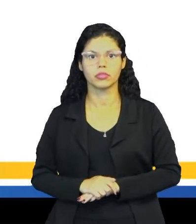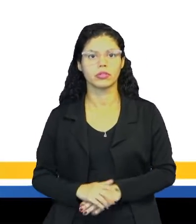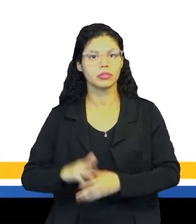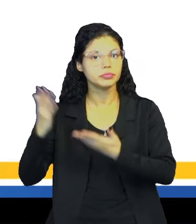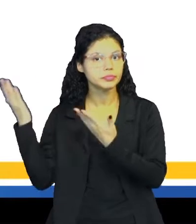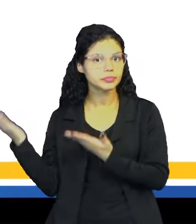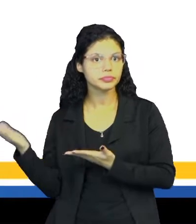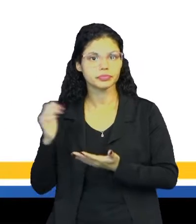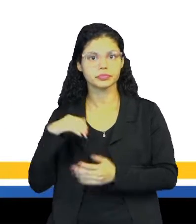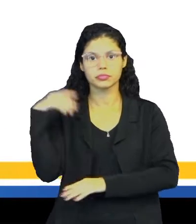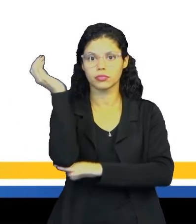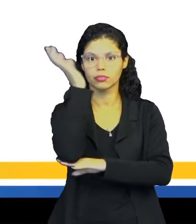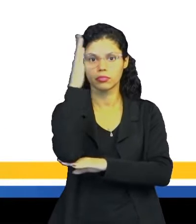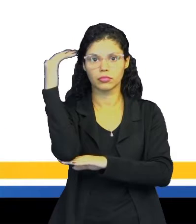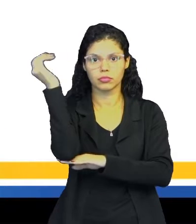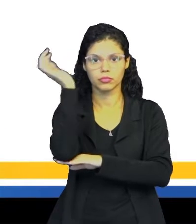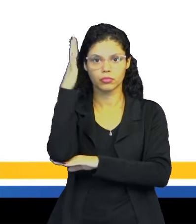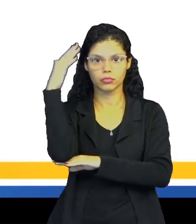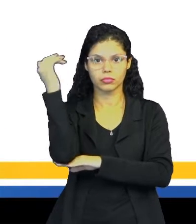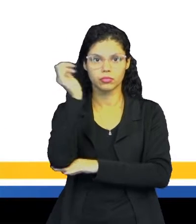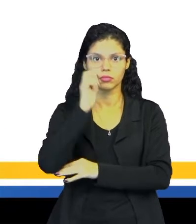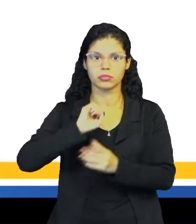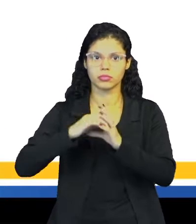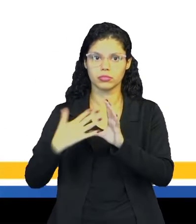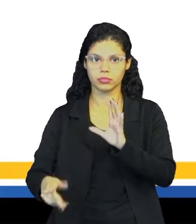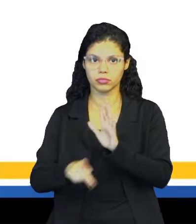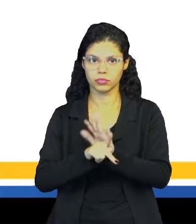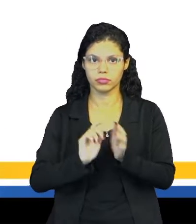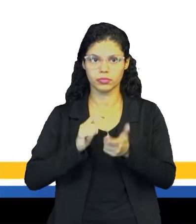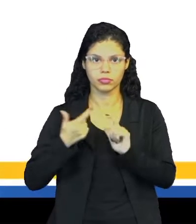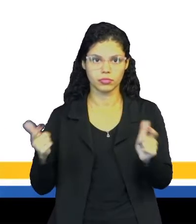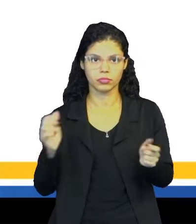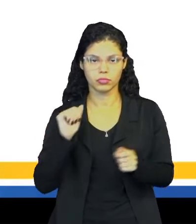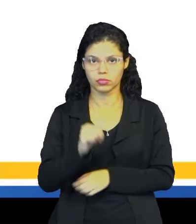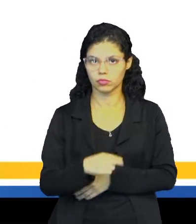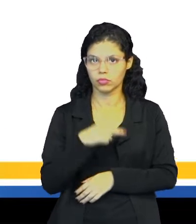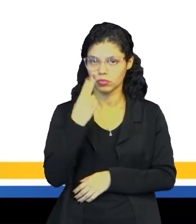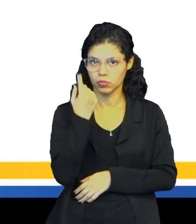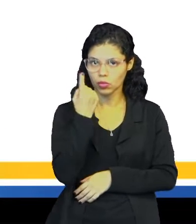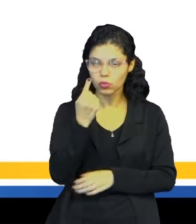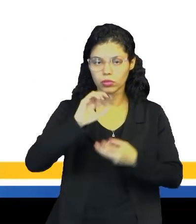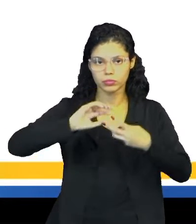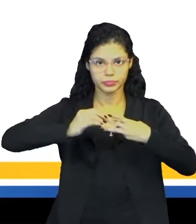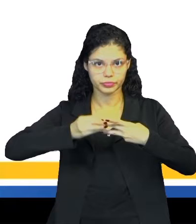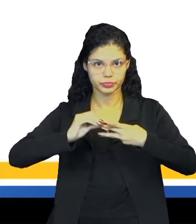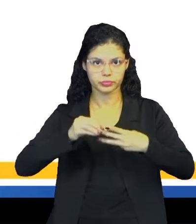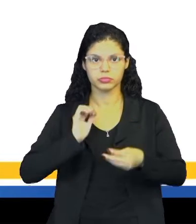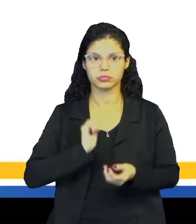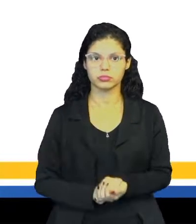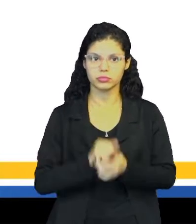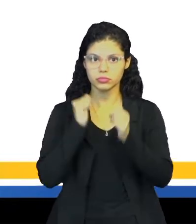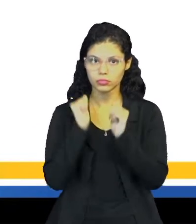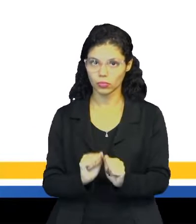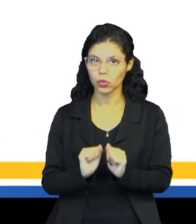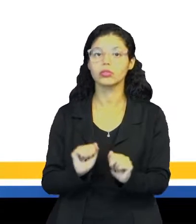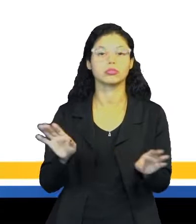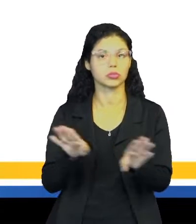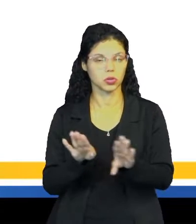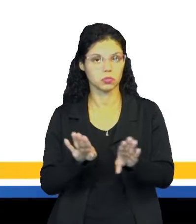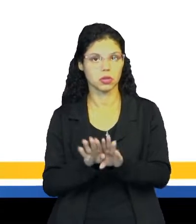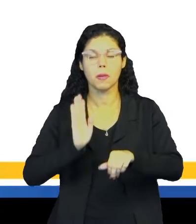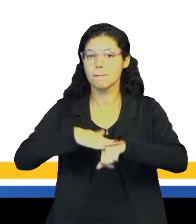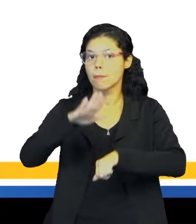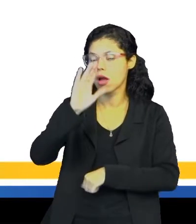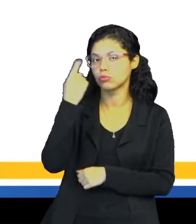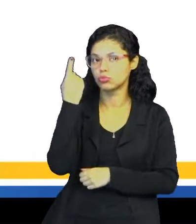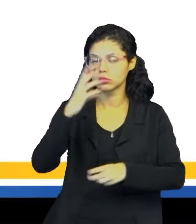Vamos falar primeiro das algas. Algas, características. A maioria é unicelular, mas podem ser também pluricelulares.